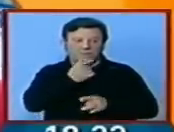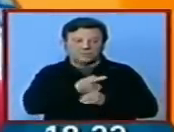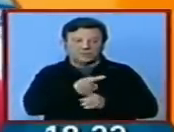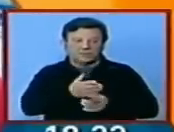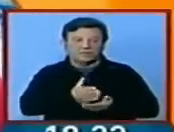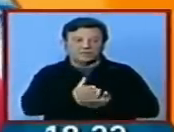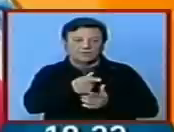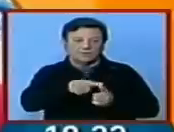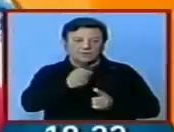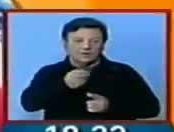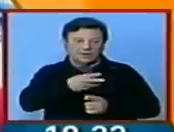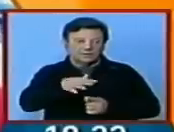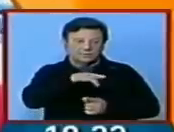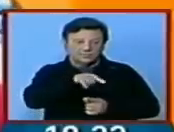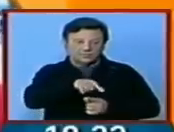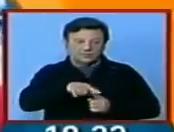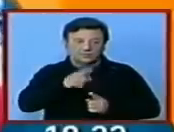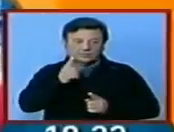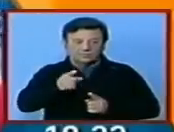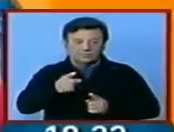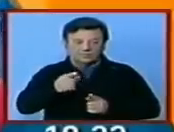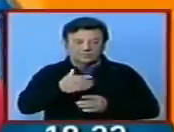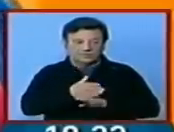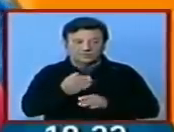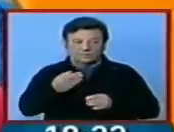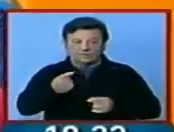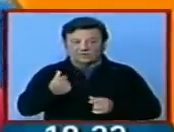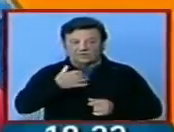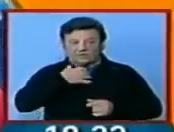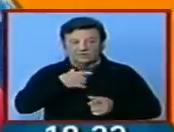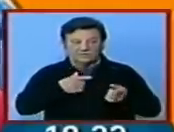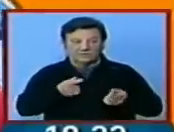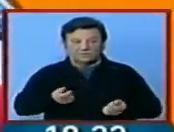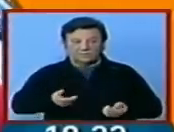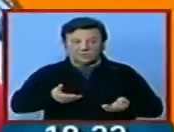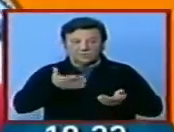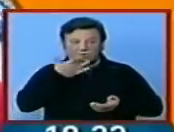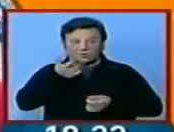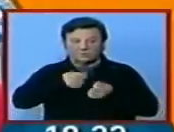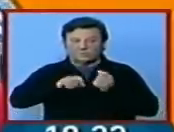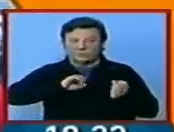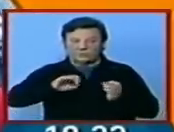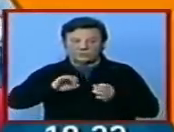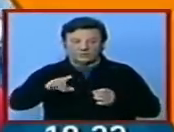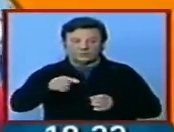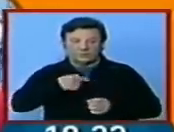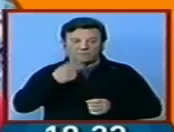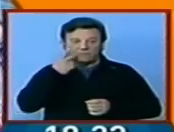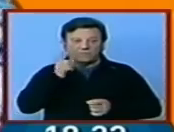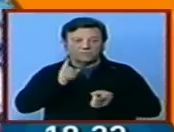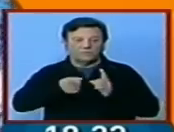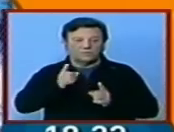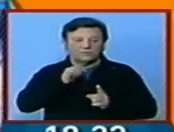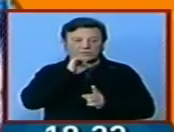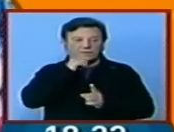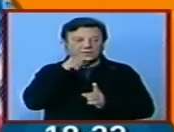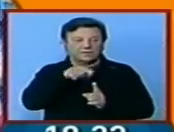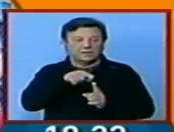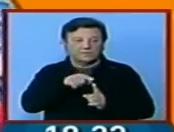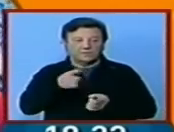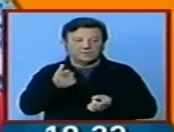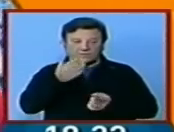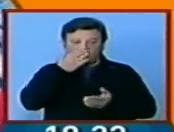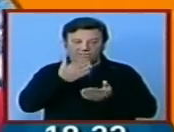no Parque das Nações. Um setor que, apesar da crise, está a aumentar as exportações. Vamos ver qual é o segredo